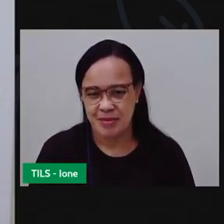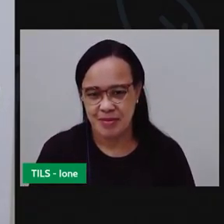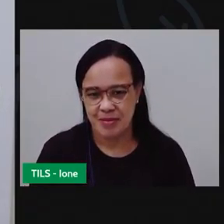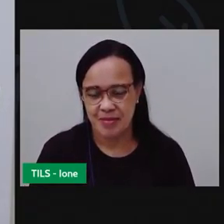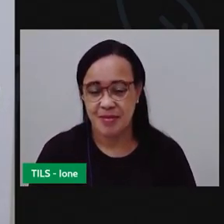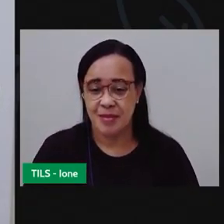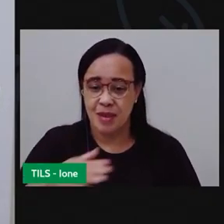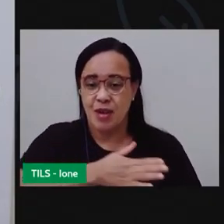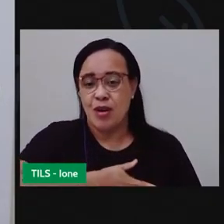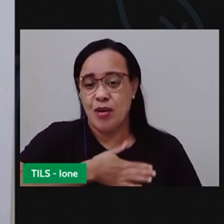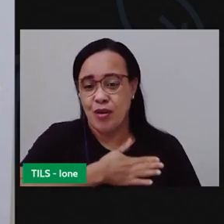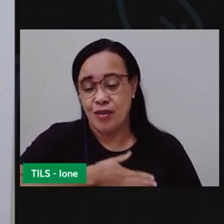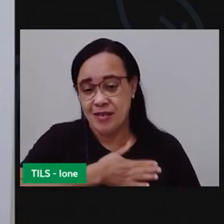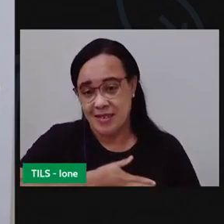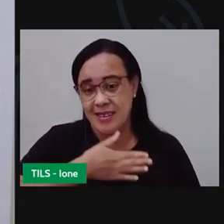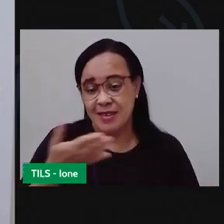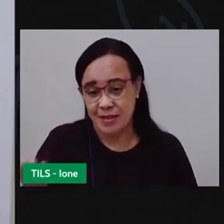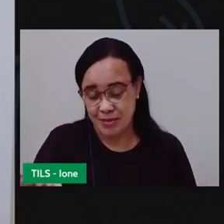Gostaram?